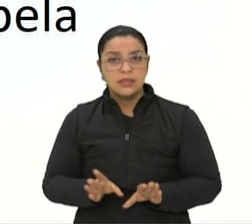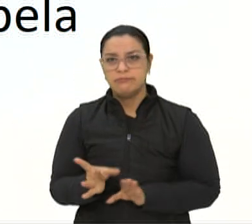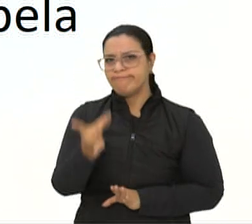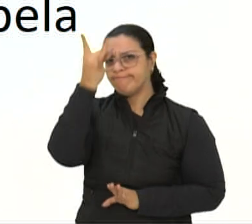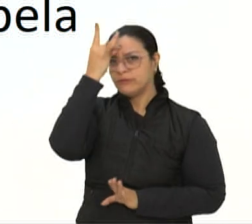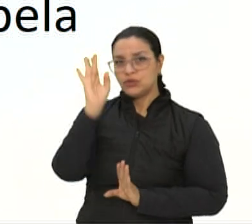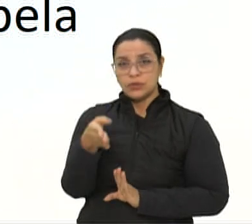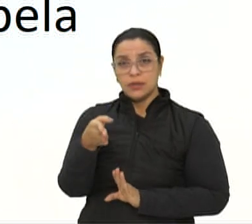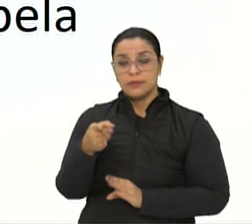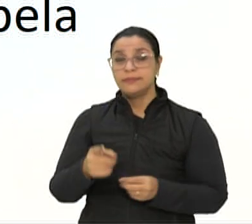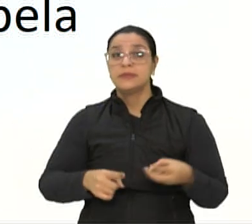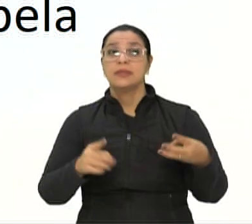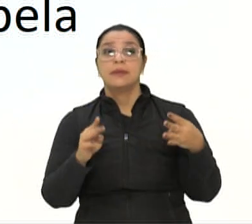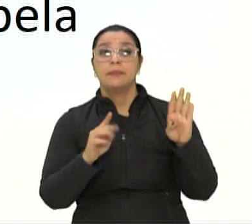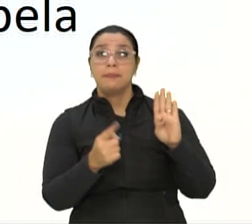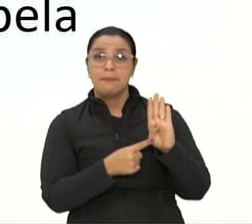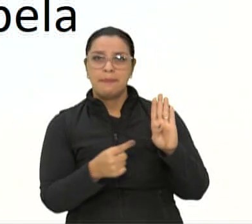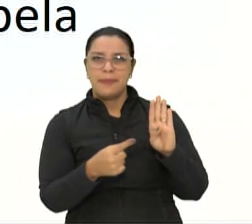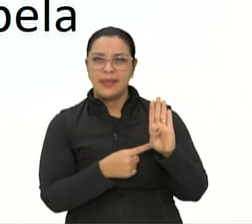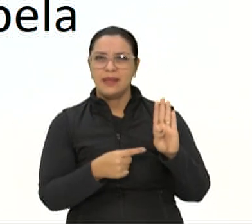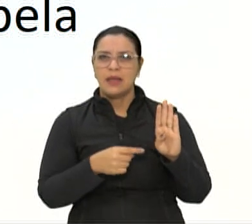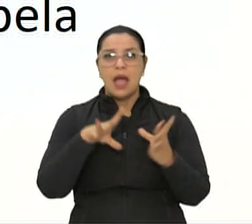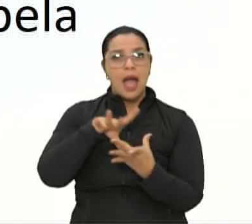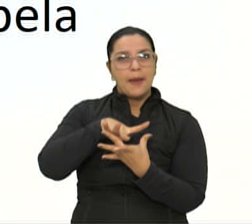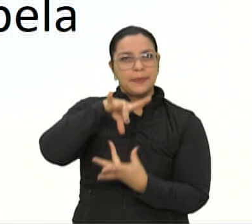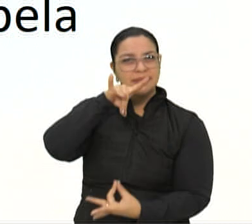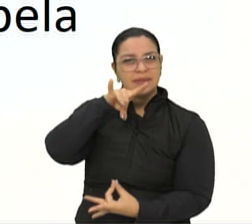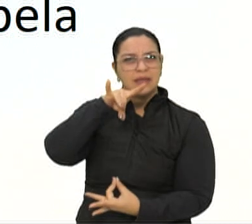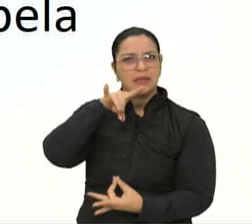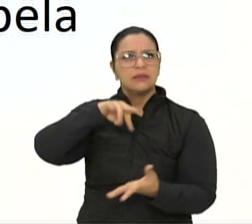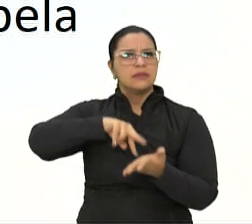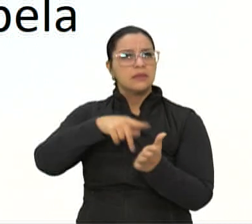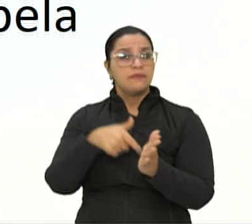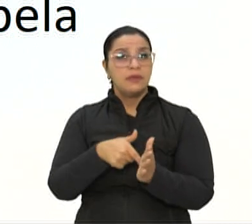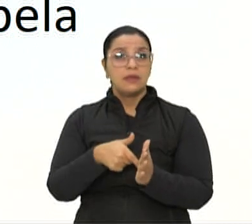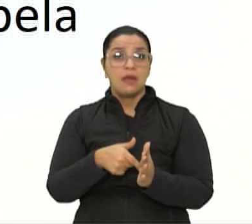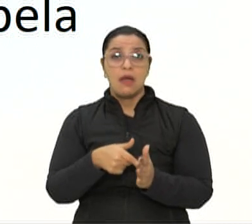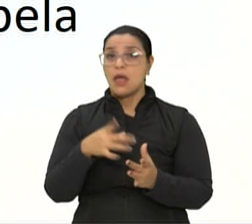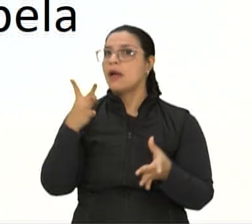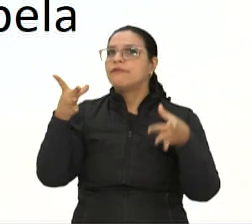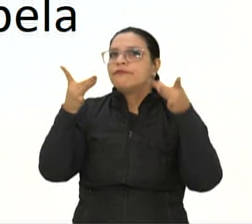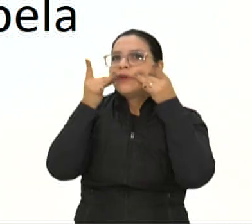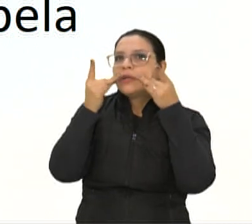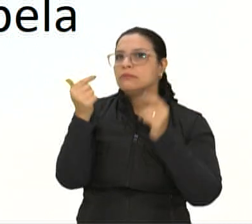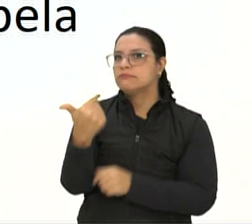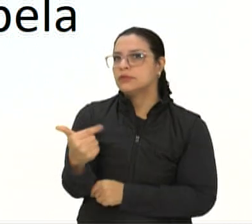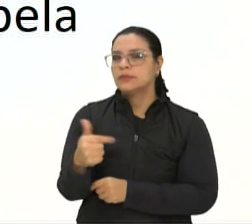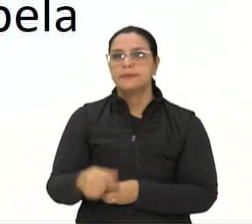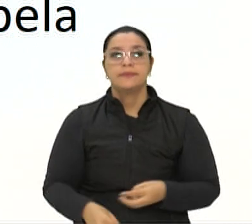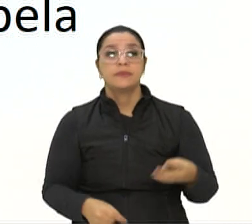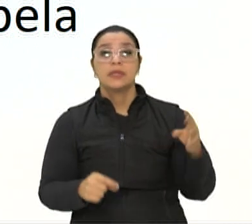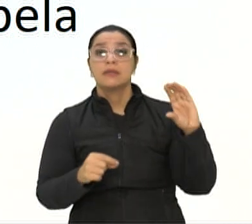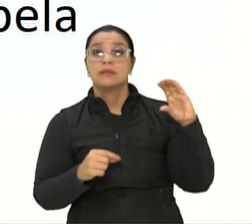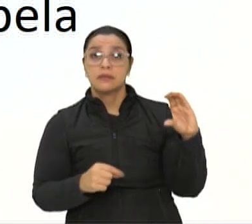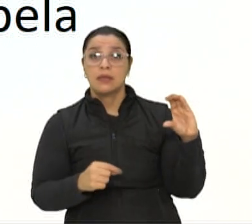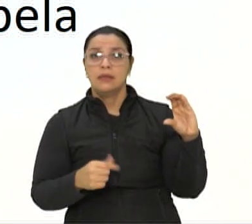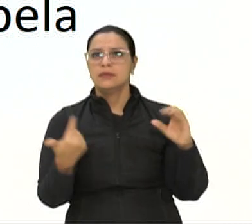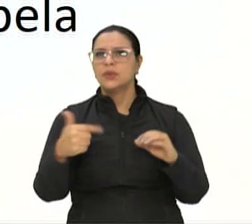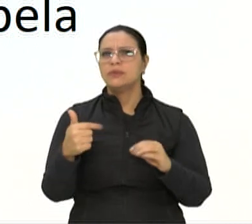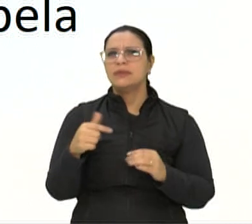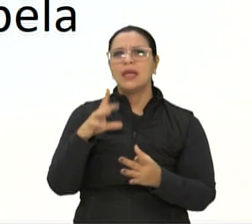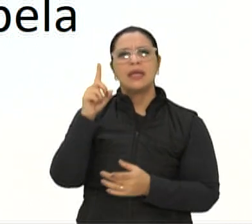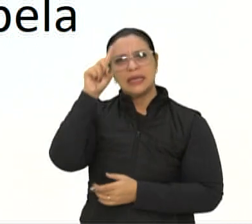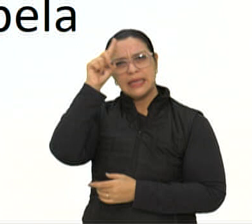elas. Não existem ideias abstratas, aquilo que não é real, que não está na realidade. Não existem ideias